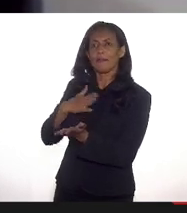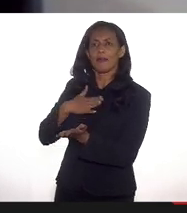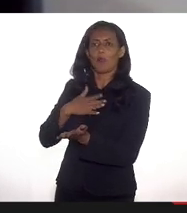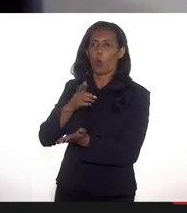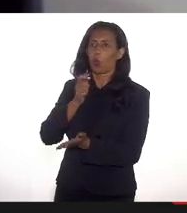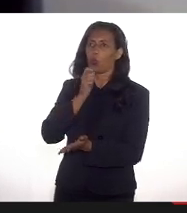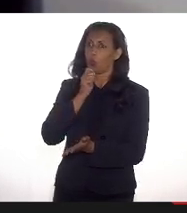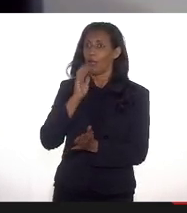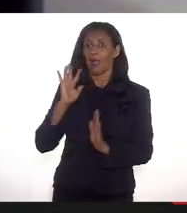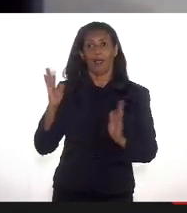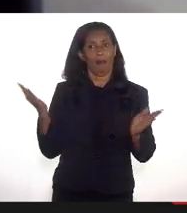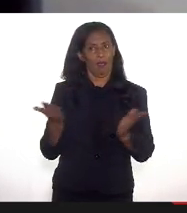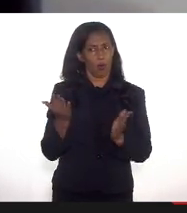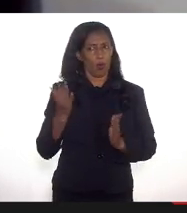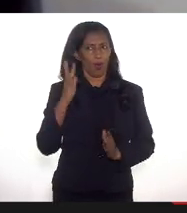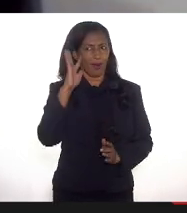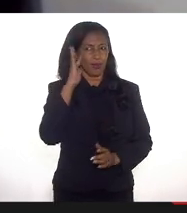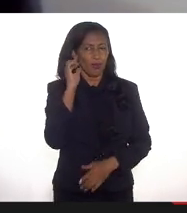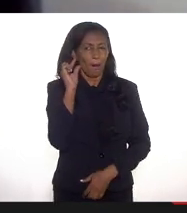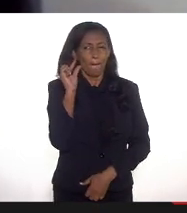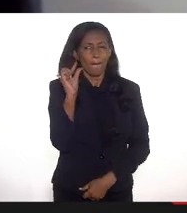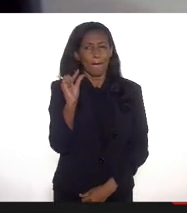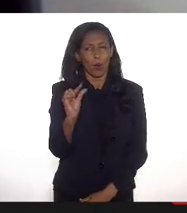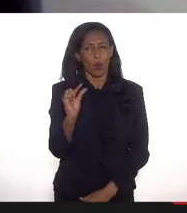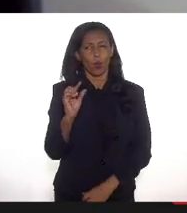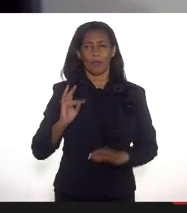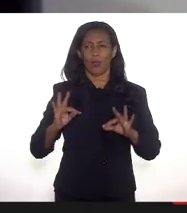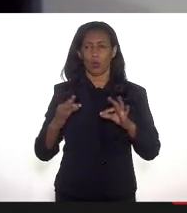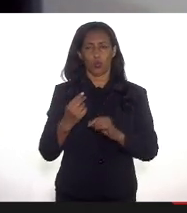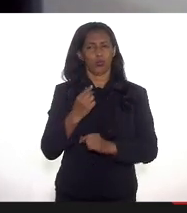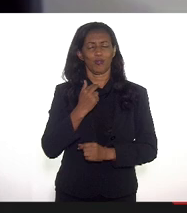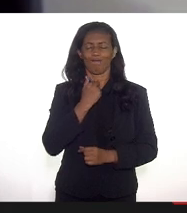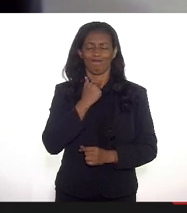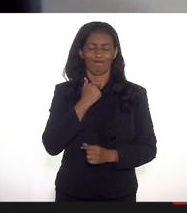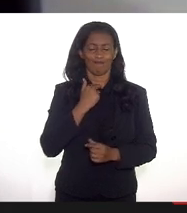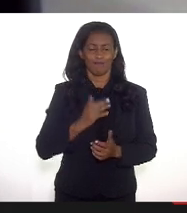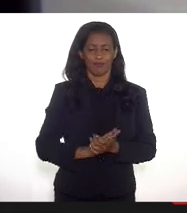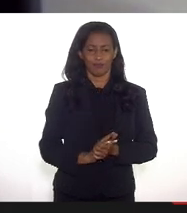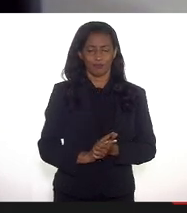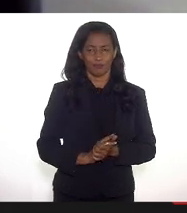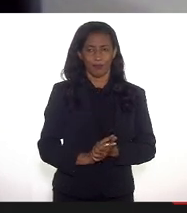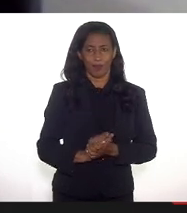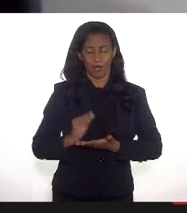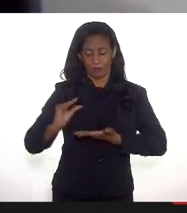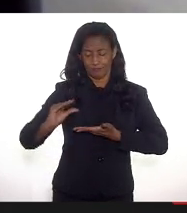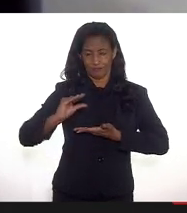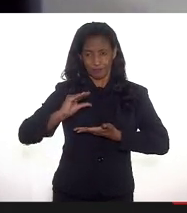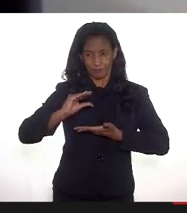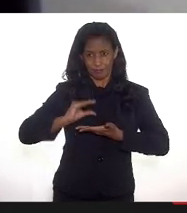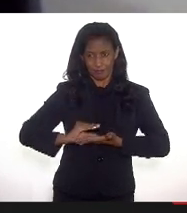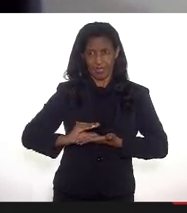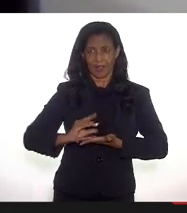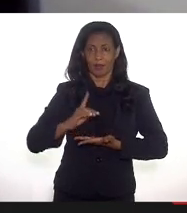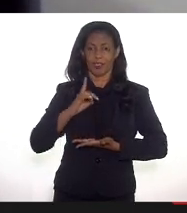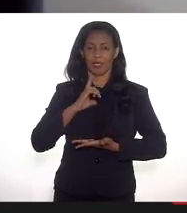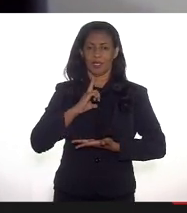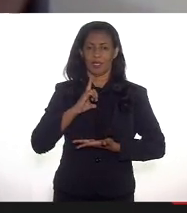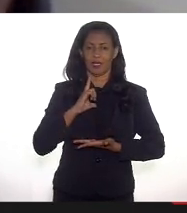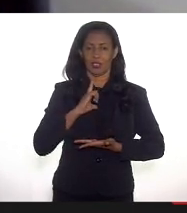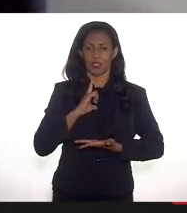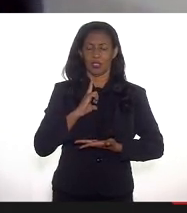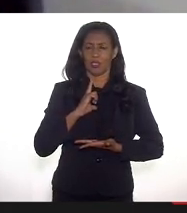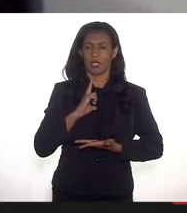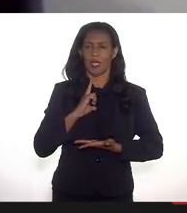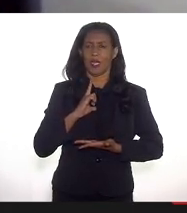pouquinho agora, um pouco, não tudo. Porque a dotação de verba que a gente pode para gráfica, como foi uma sugestão do